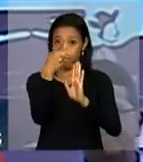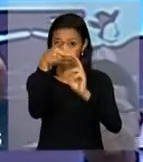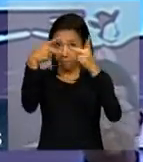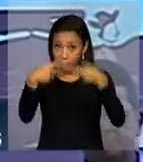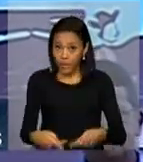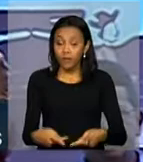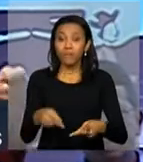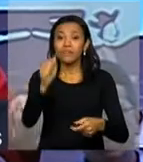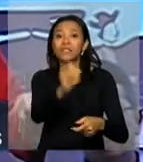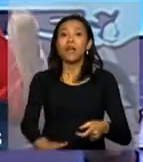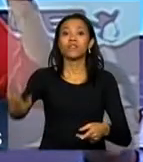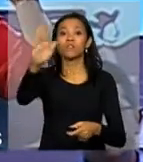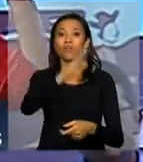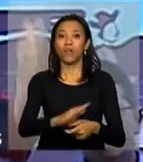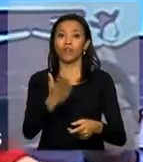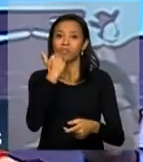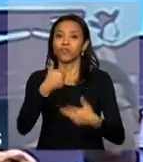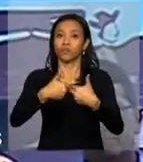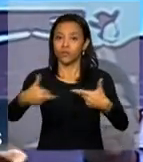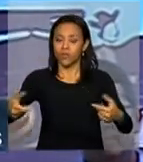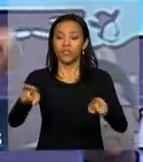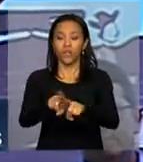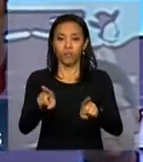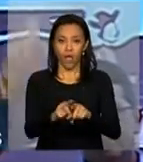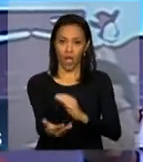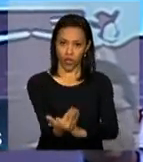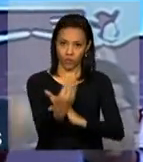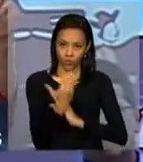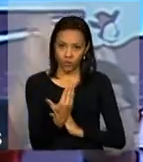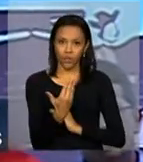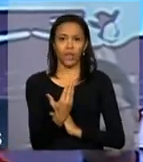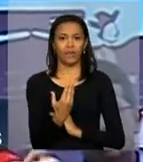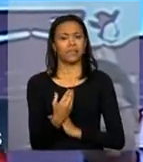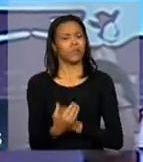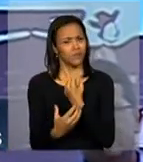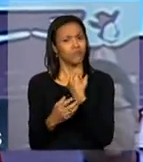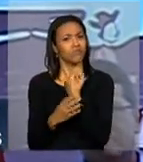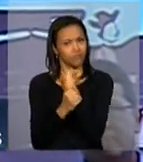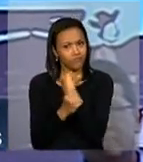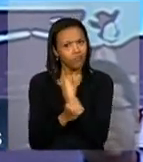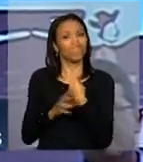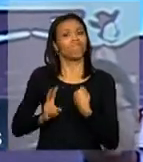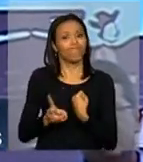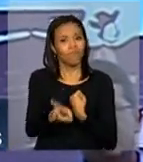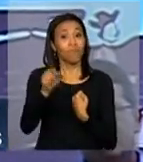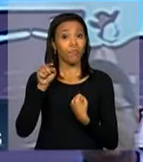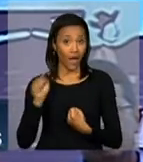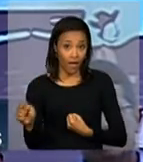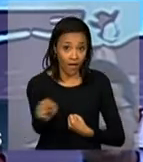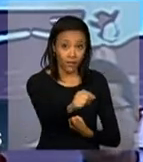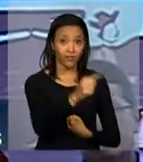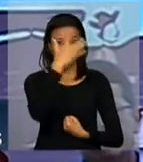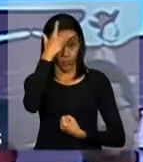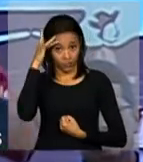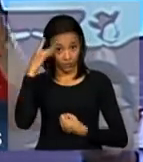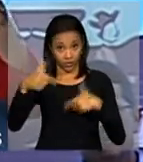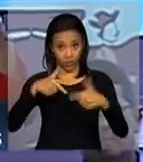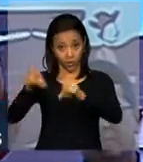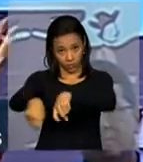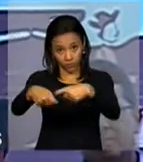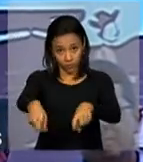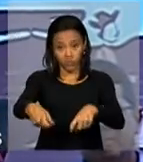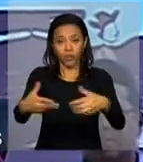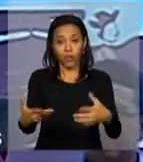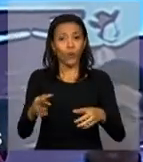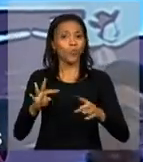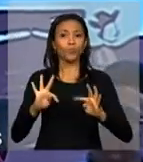Escolar, ajude a gente a dar demanda garantida, certa, para esses agricultores. Por